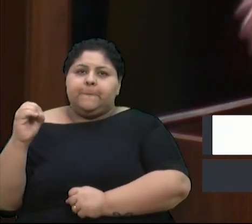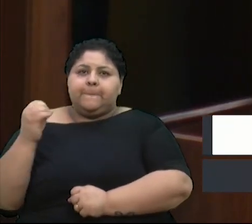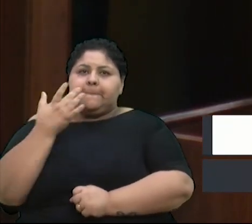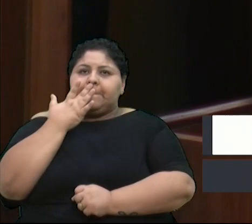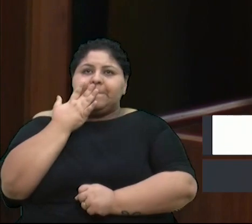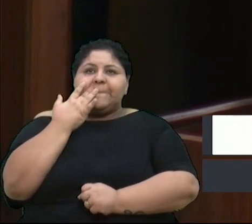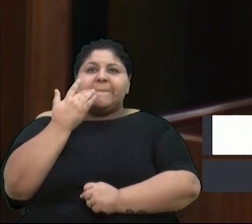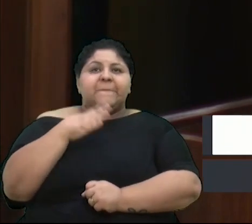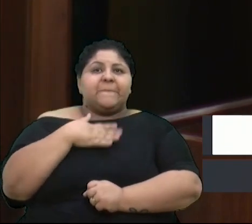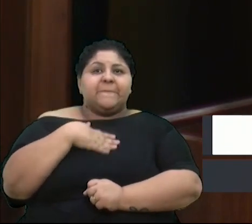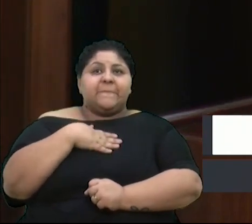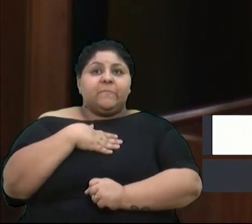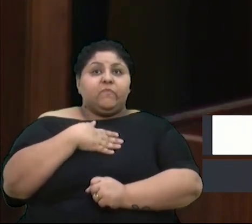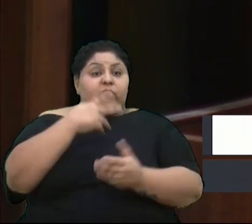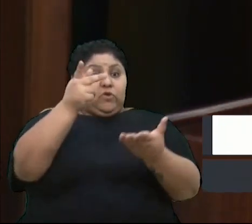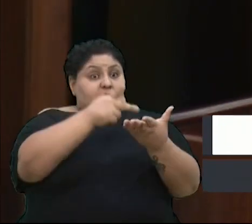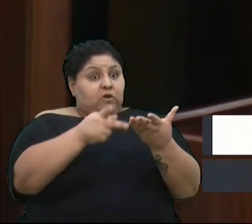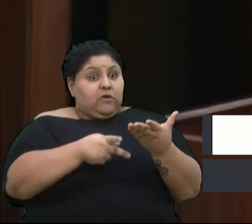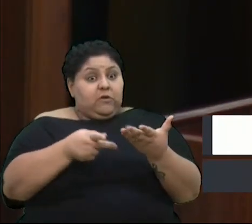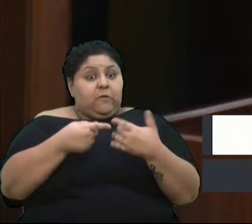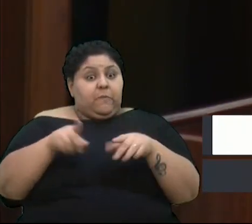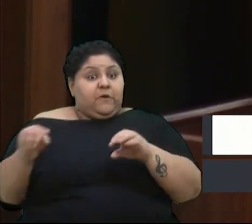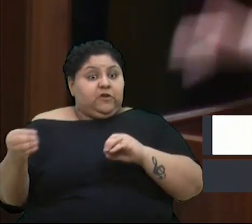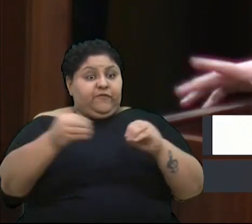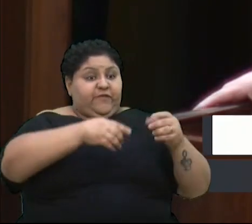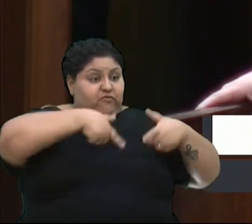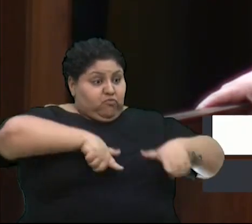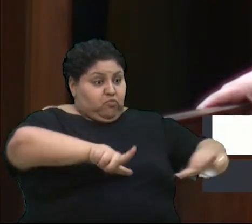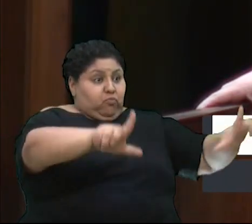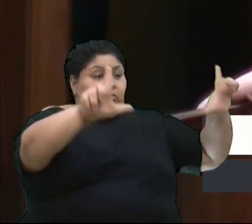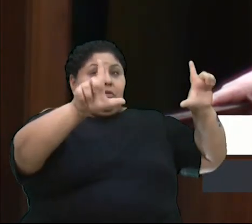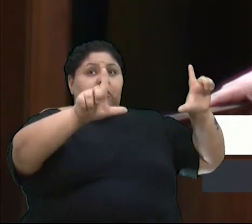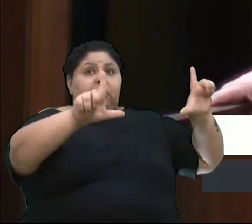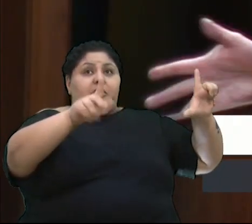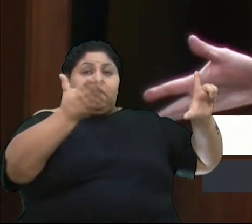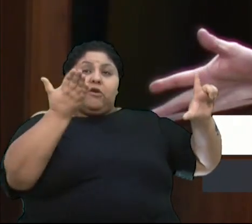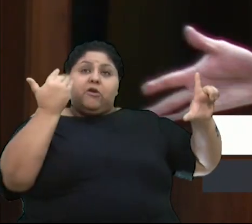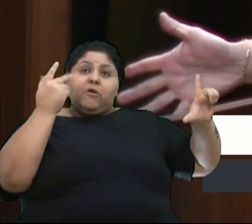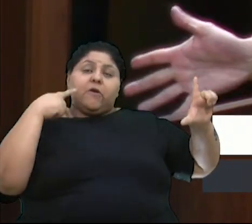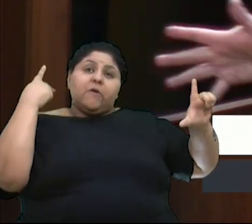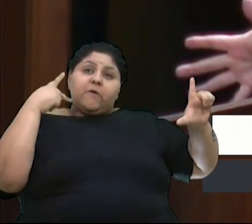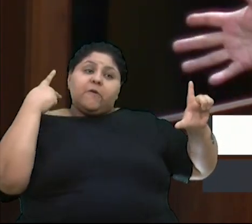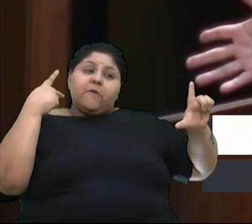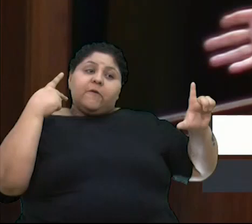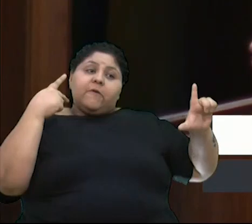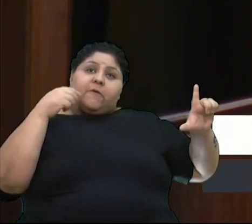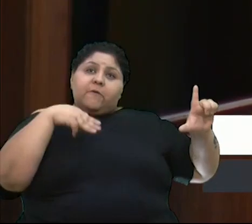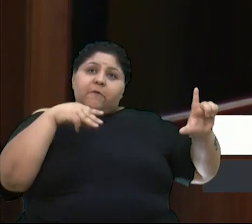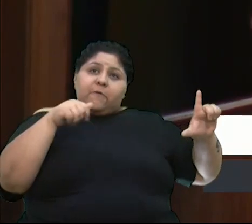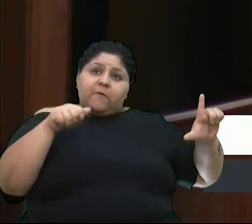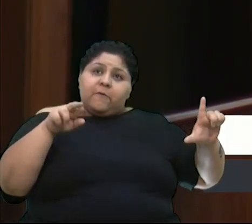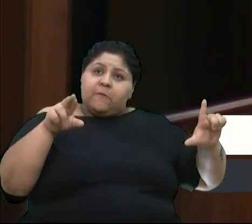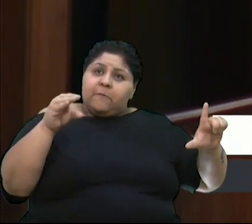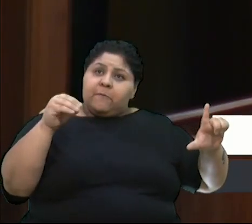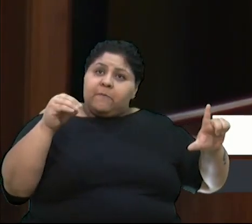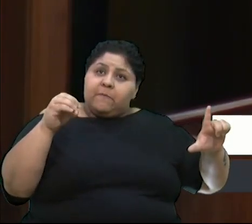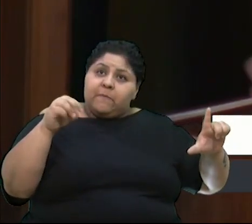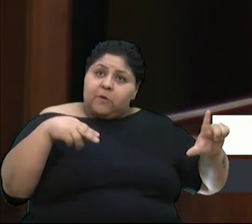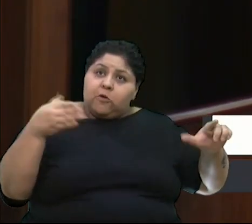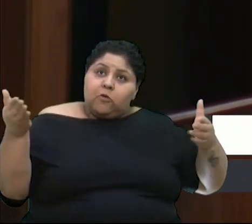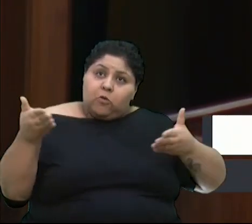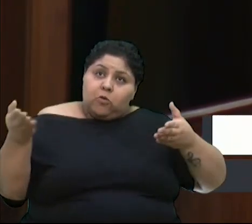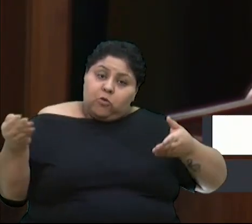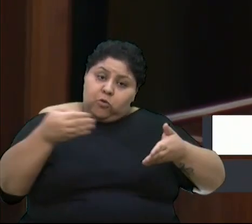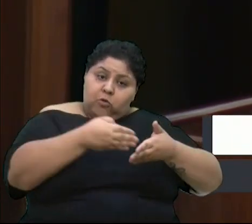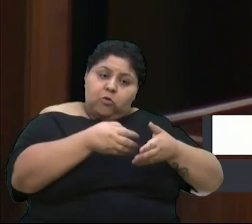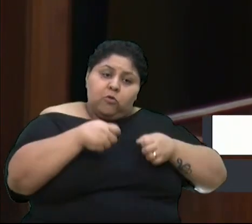Eu estou tentando desenhar aqui, mas se tiver que trazer um cartaz, que nem na época o vereador Marcon trazia, hoje deputado, eu vou trazer. Pode